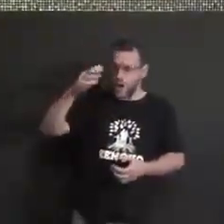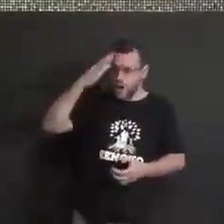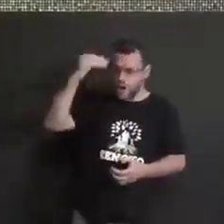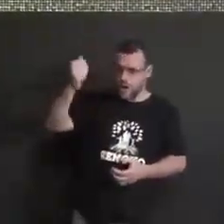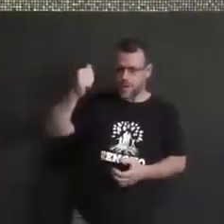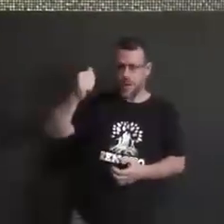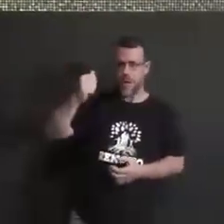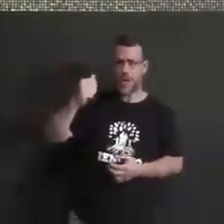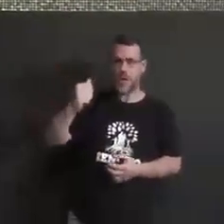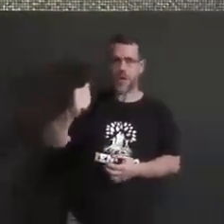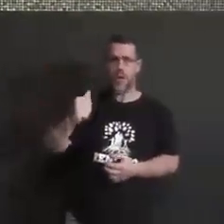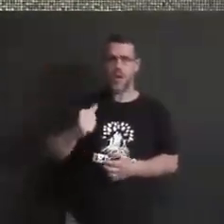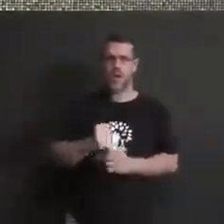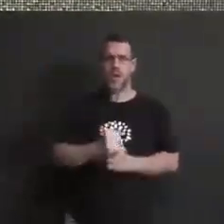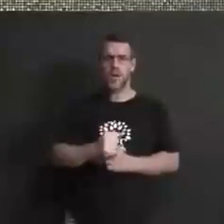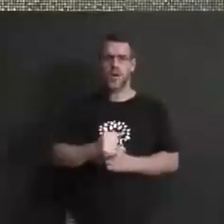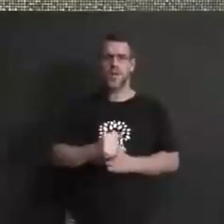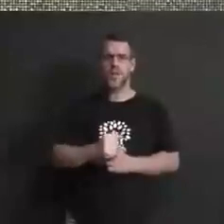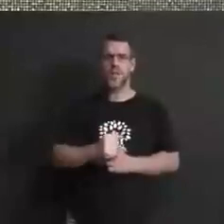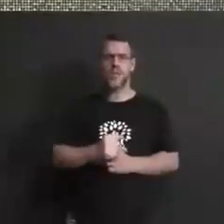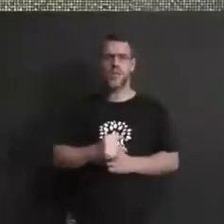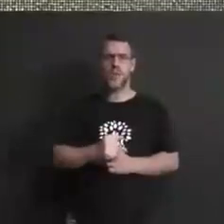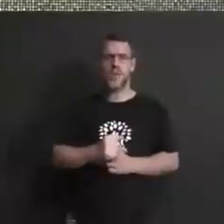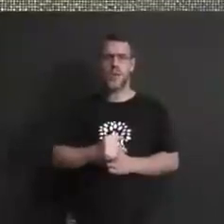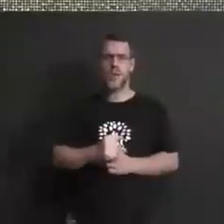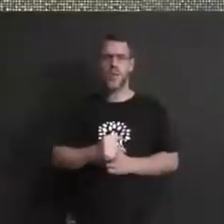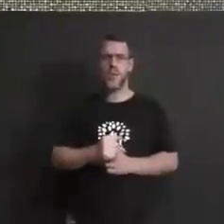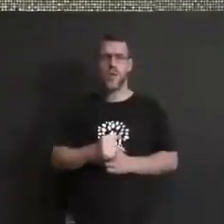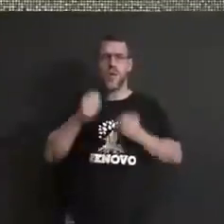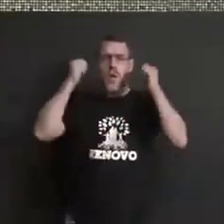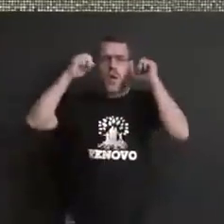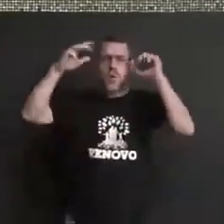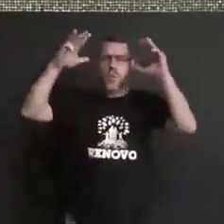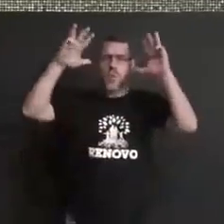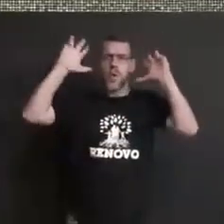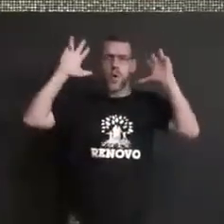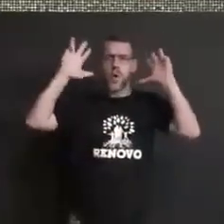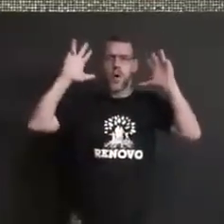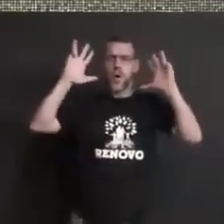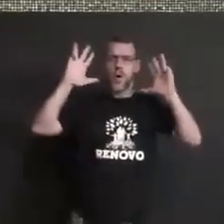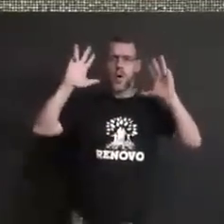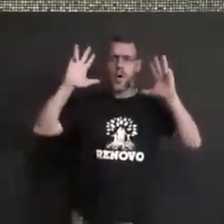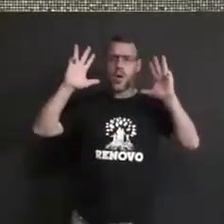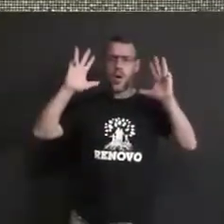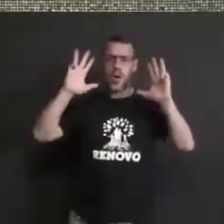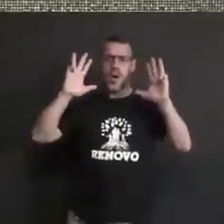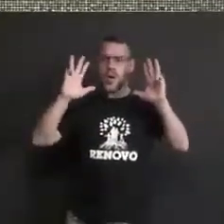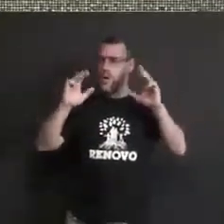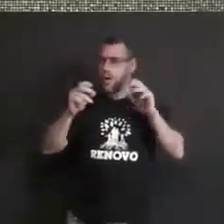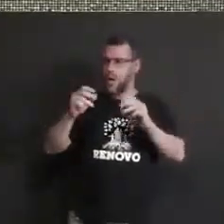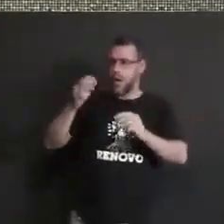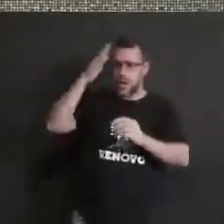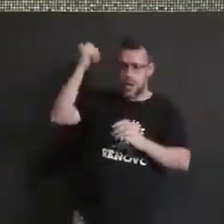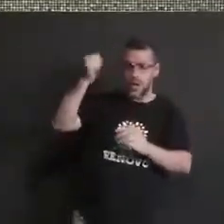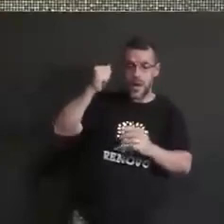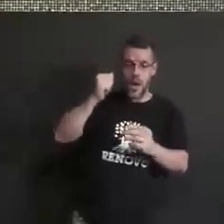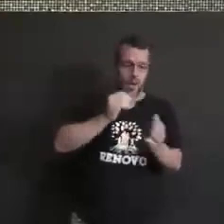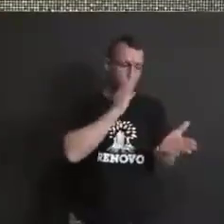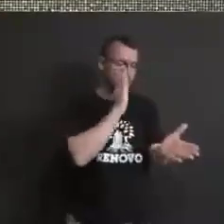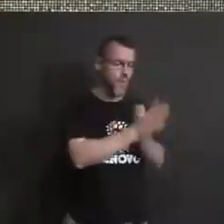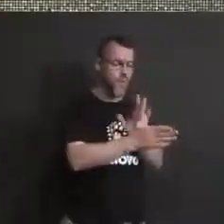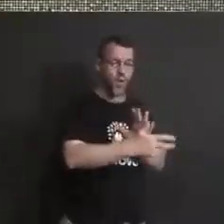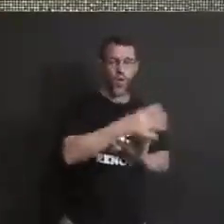Isso interrompe a vida de Moisés. Moisés foge e fica 40